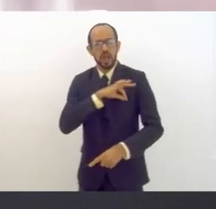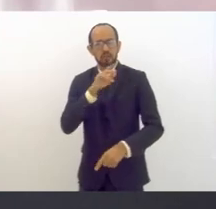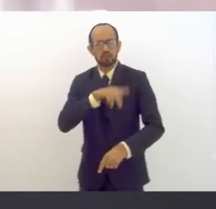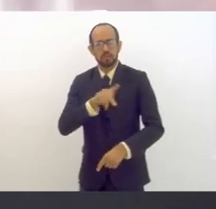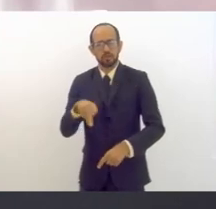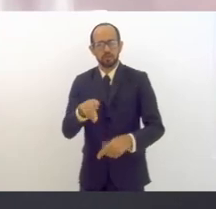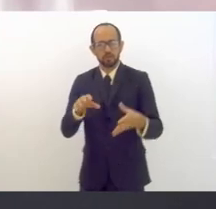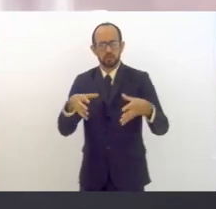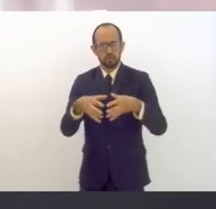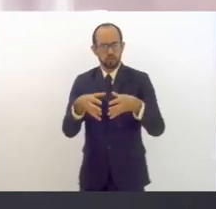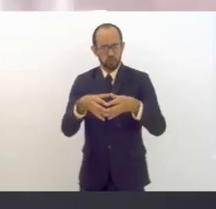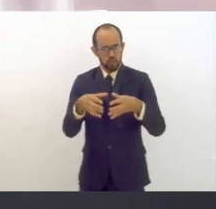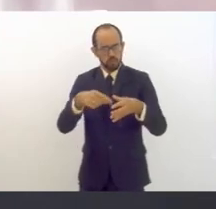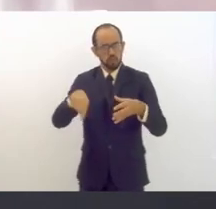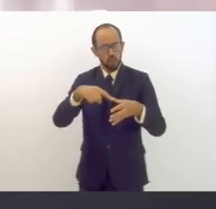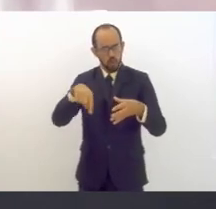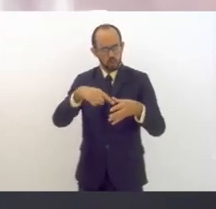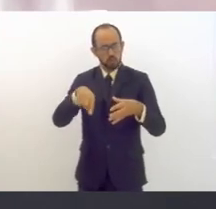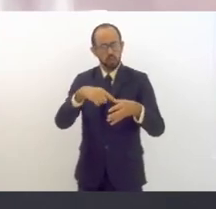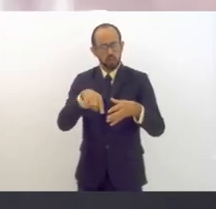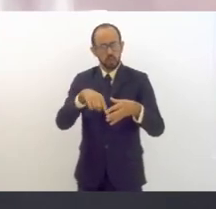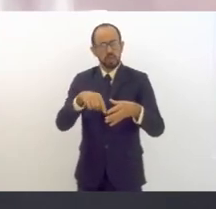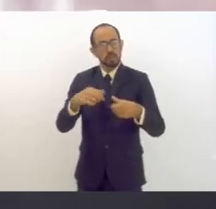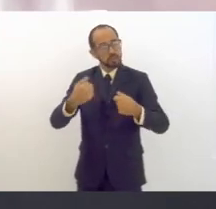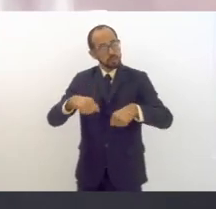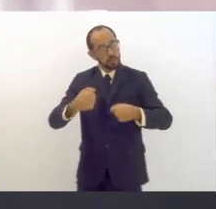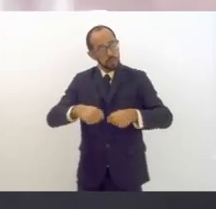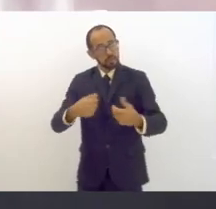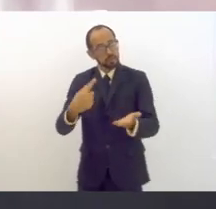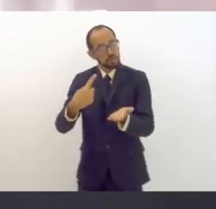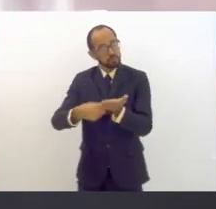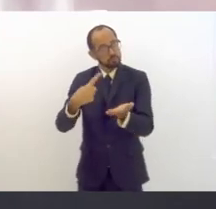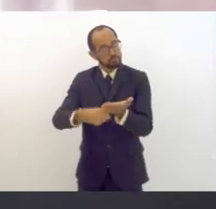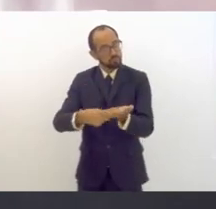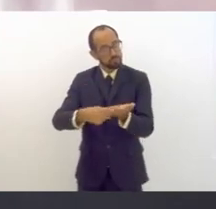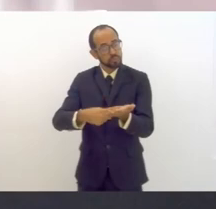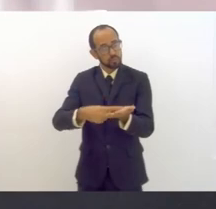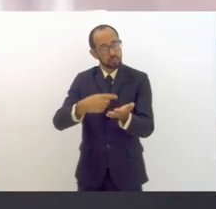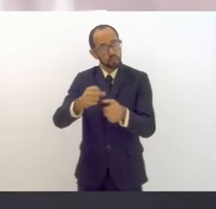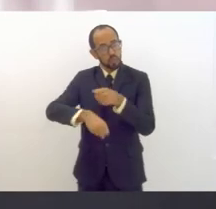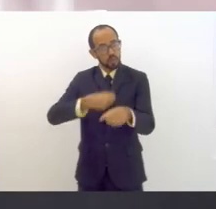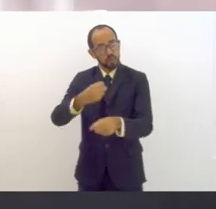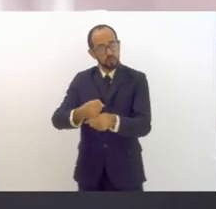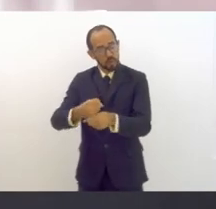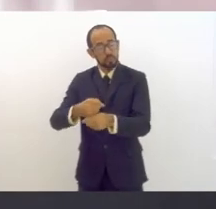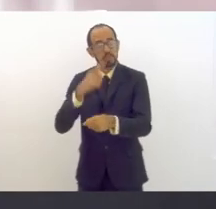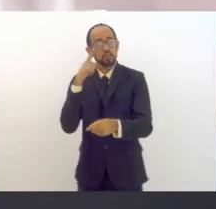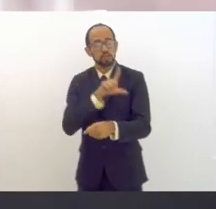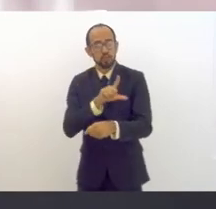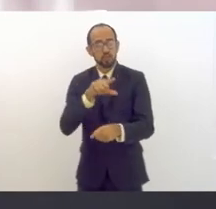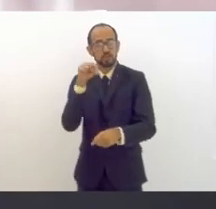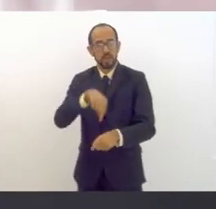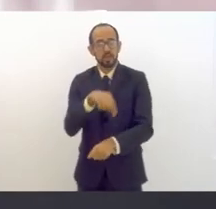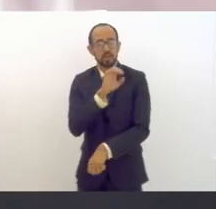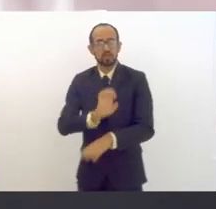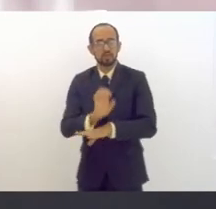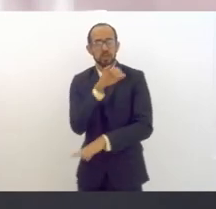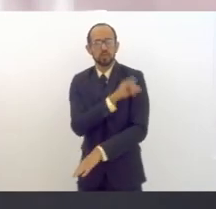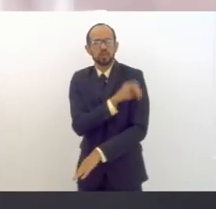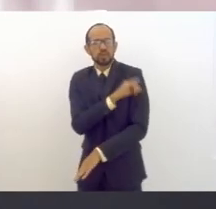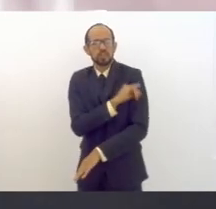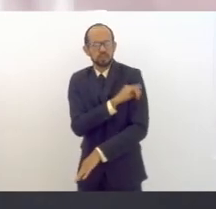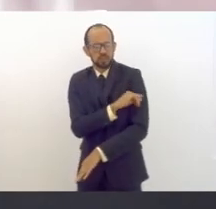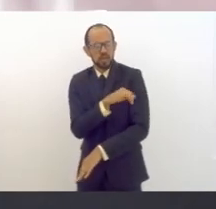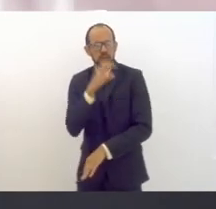na agenda do próximo período e que a gente vai batalhar para que seja alcançado no Estado do Rio de Janeiro de forma o